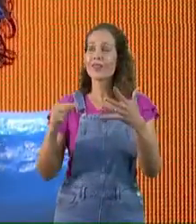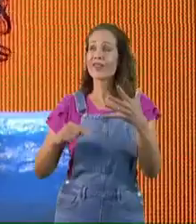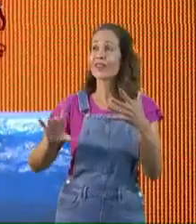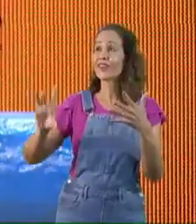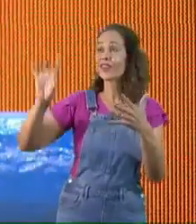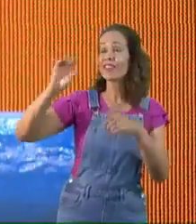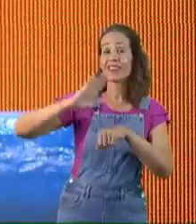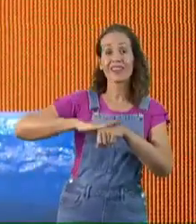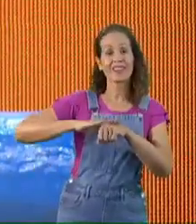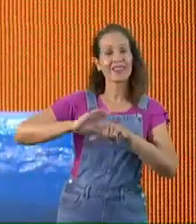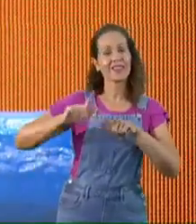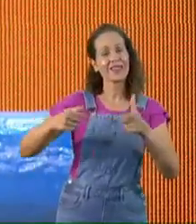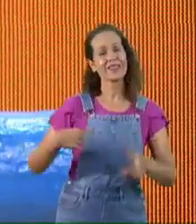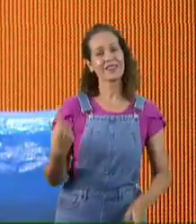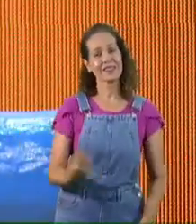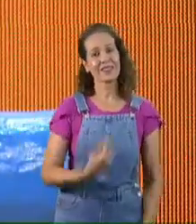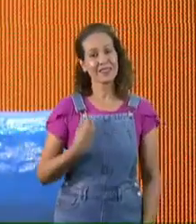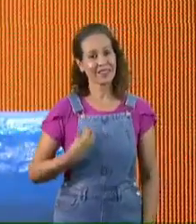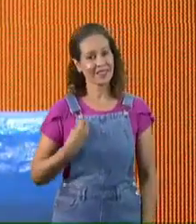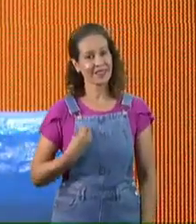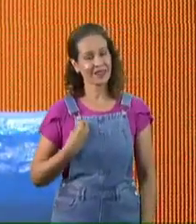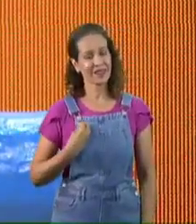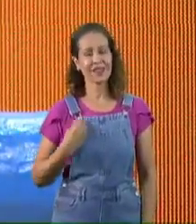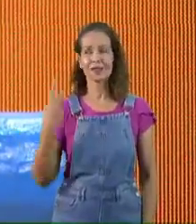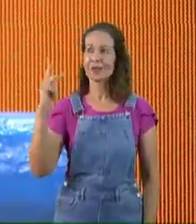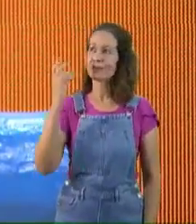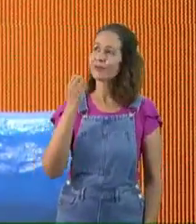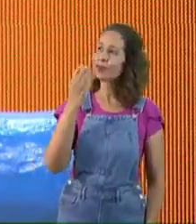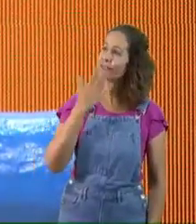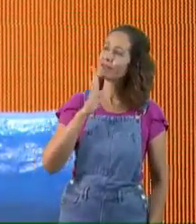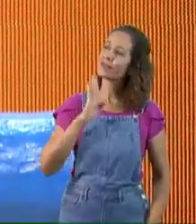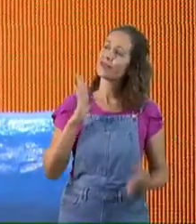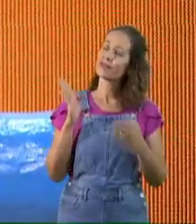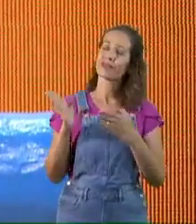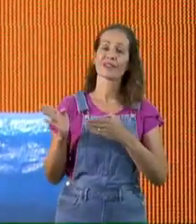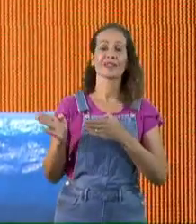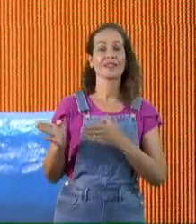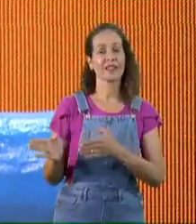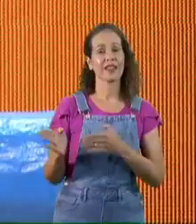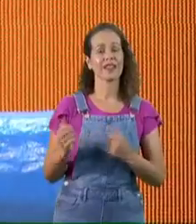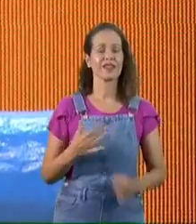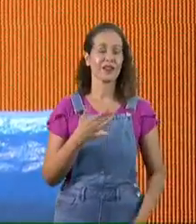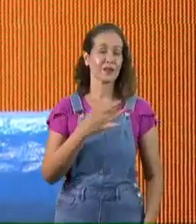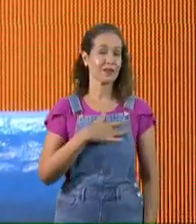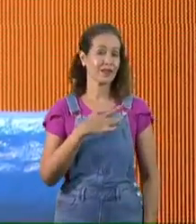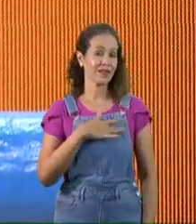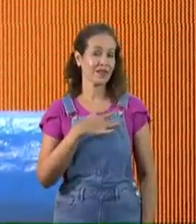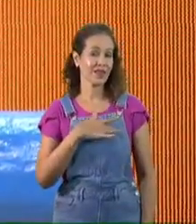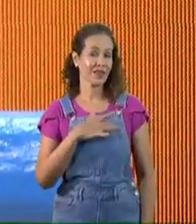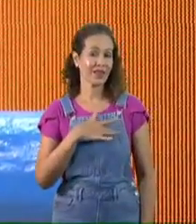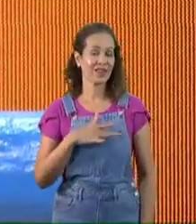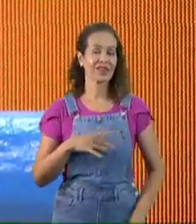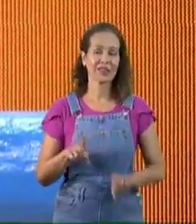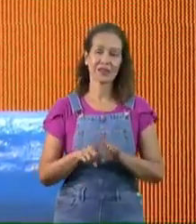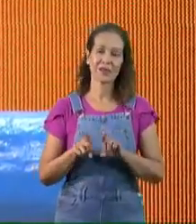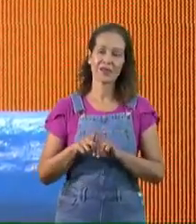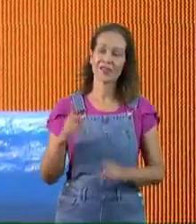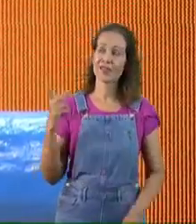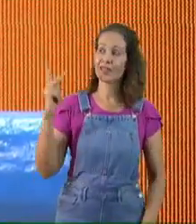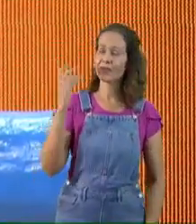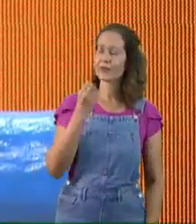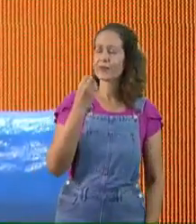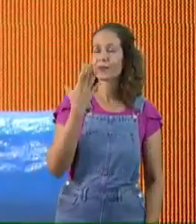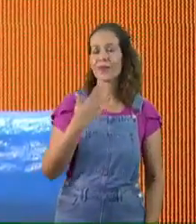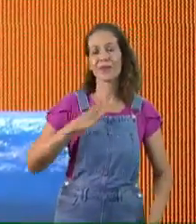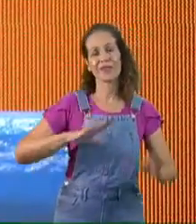tem feito em nossa vida, pela bondade, pela fidelidade e pela misericórdia dEle. Como é bom